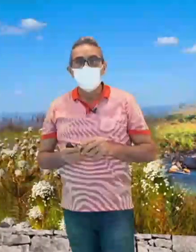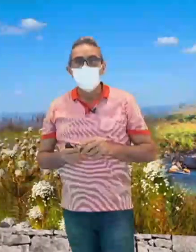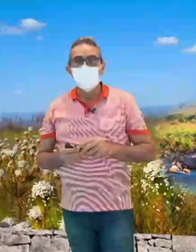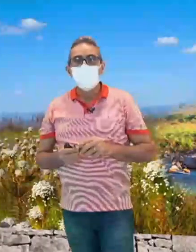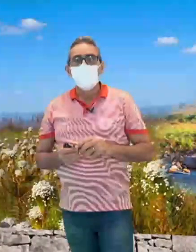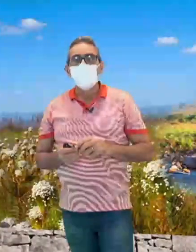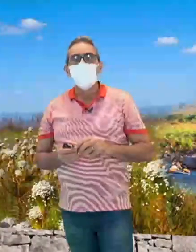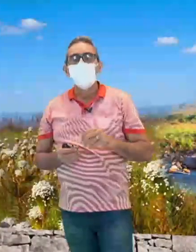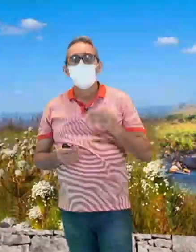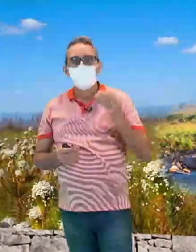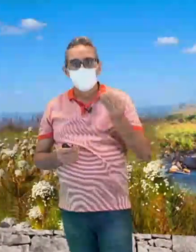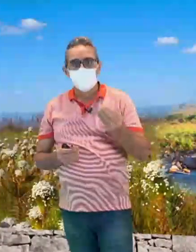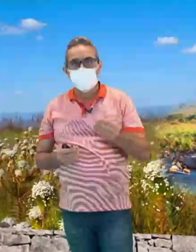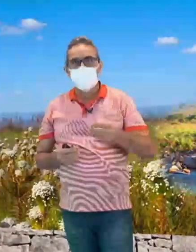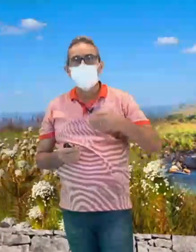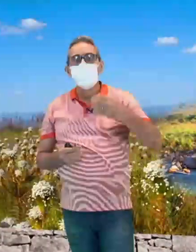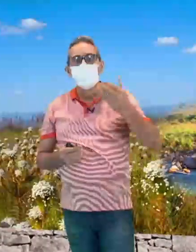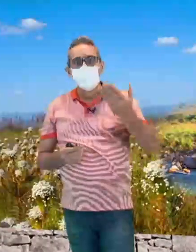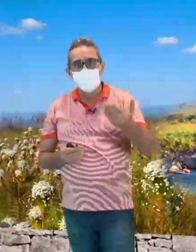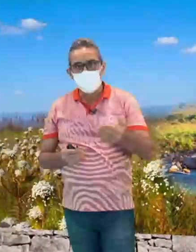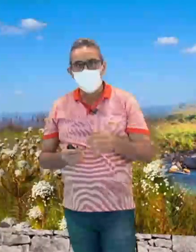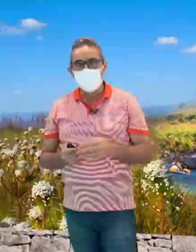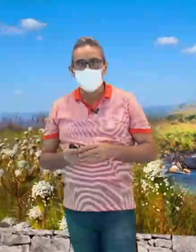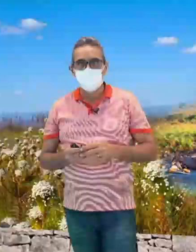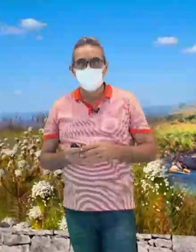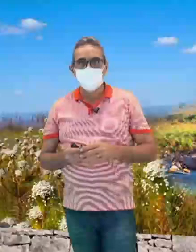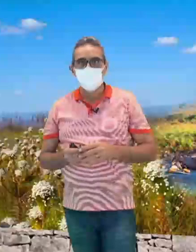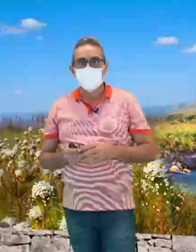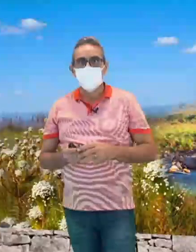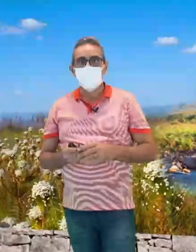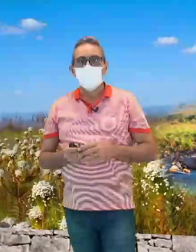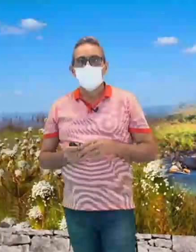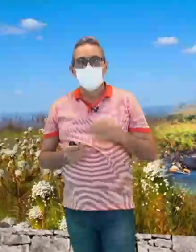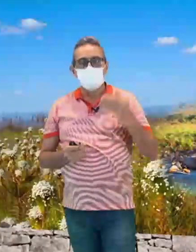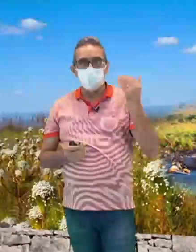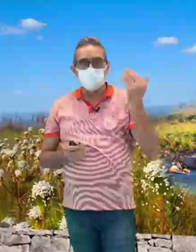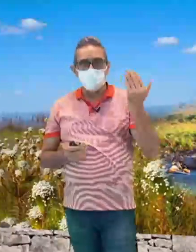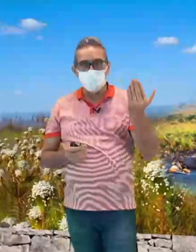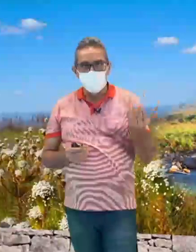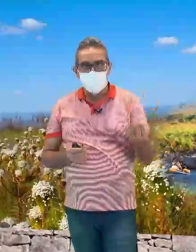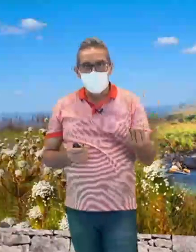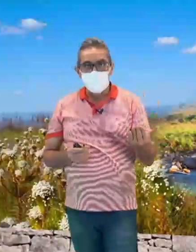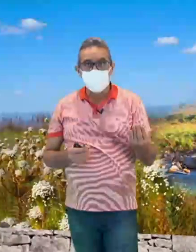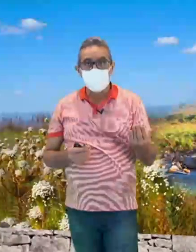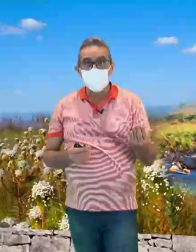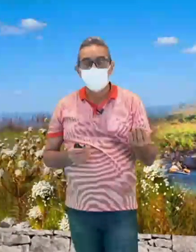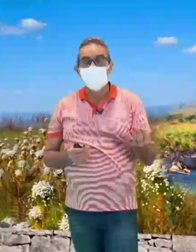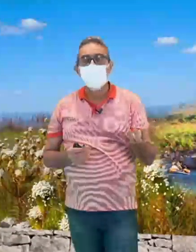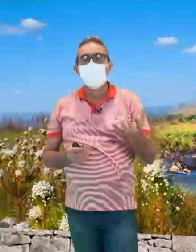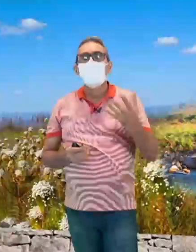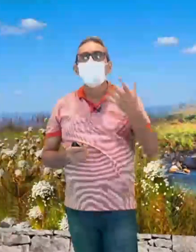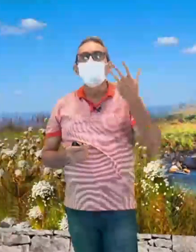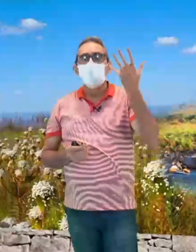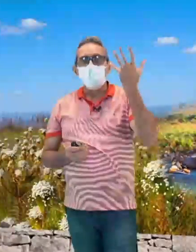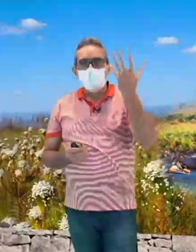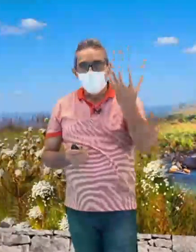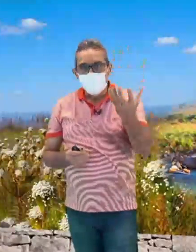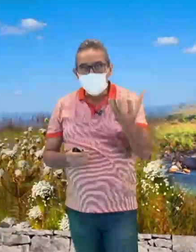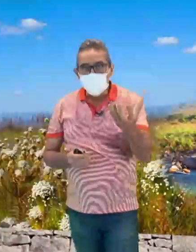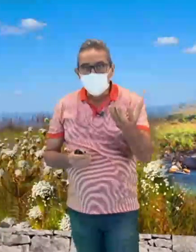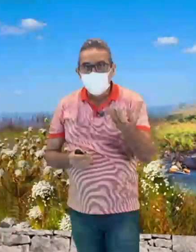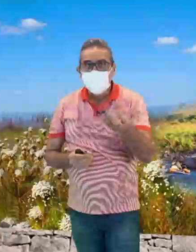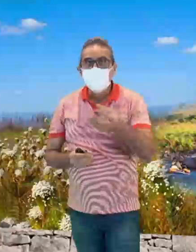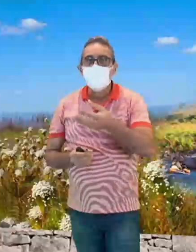planeta porque nós somos capazes de fazer a diferença. Nós somos uma espécie